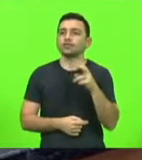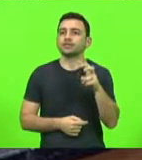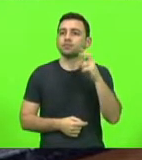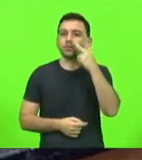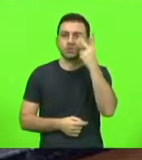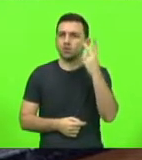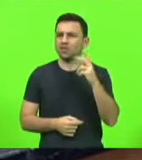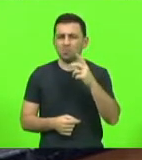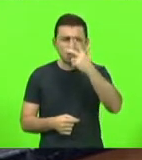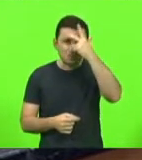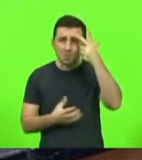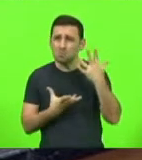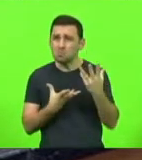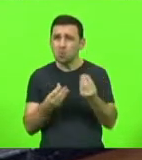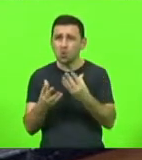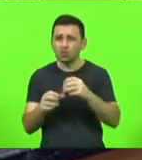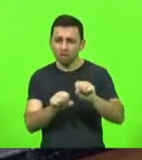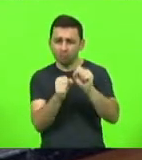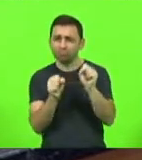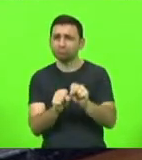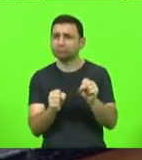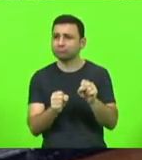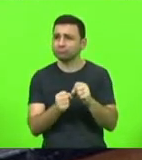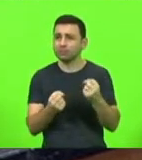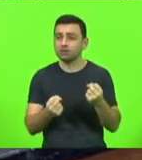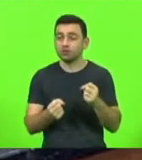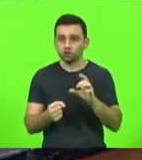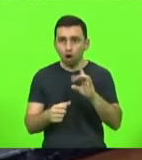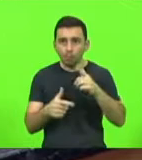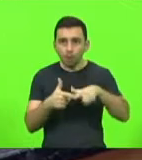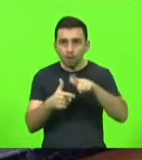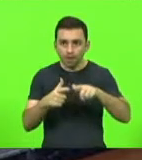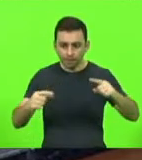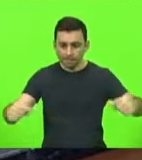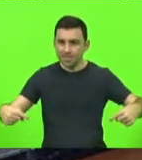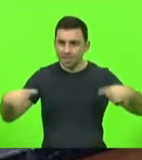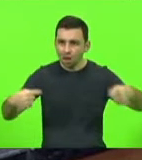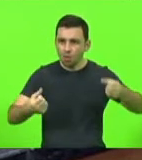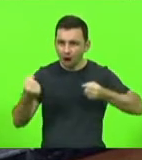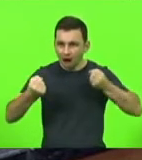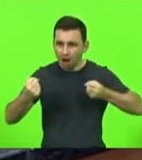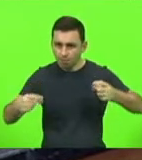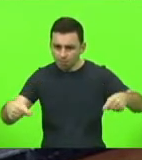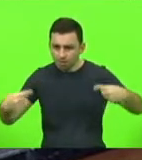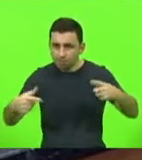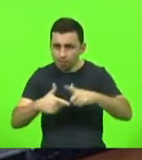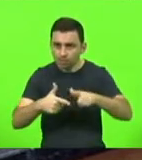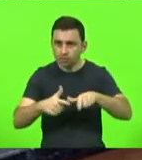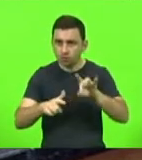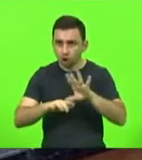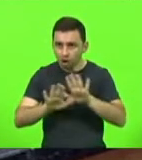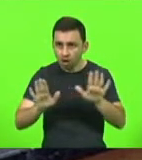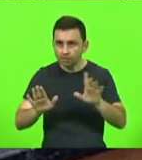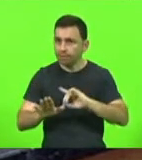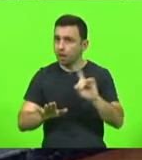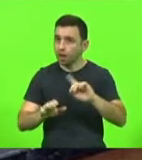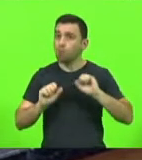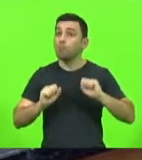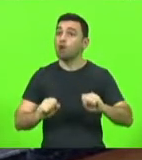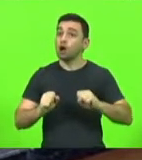ali trocando pneu. E não é só o problema do pneu, deputado Lima, é o problema de sofrer um